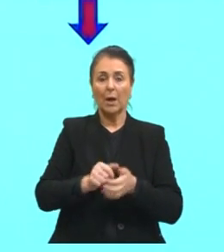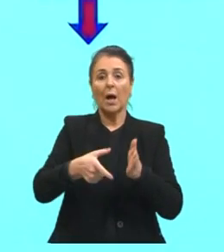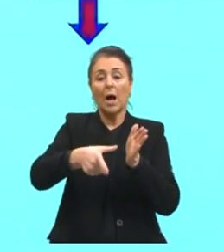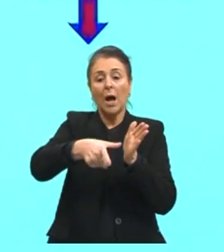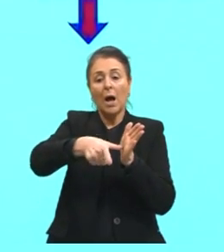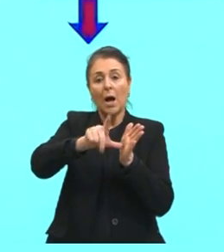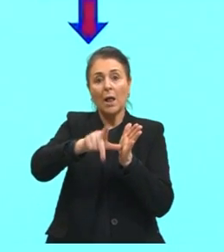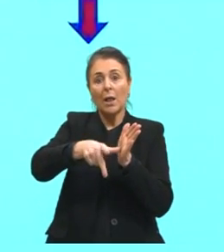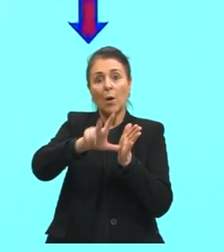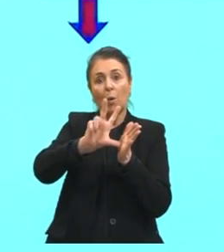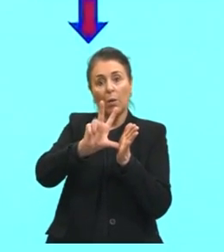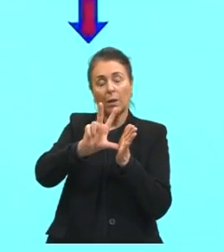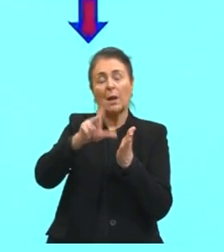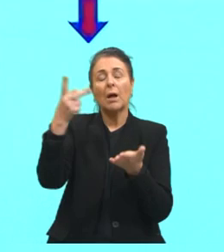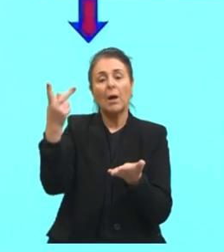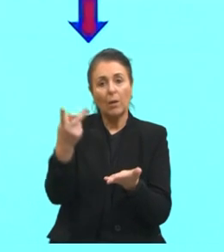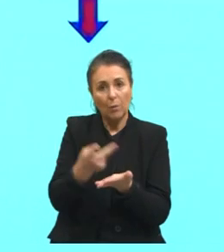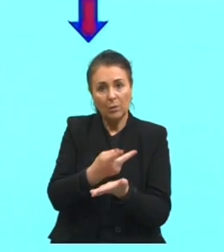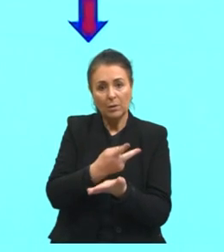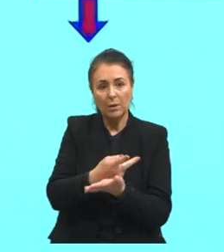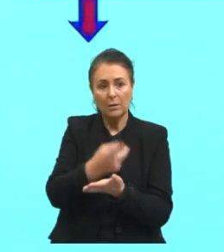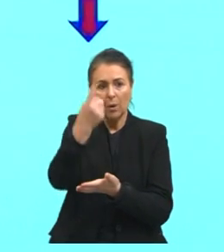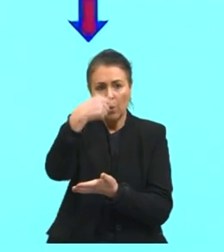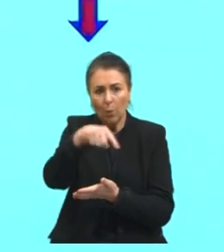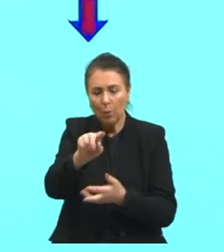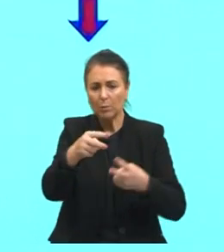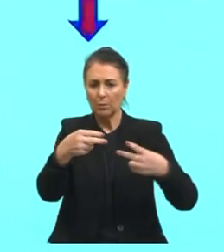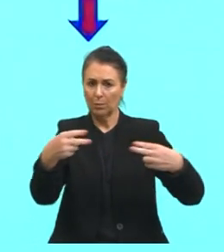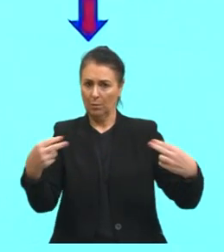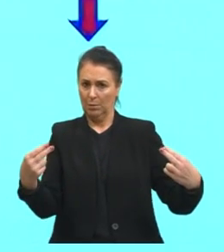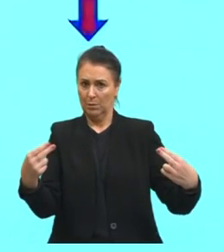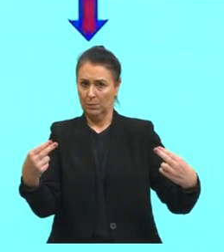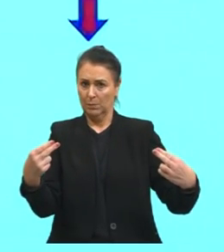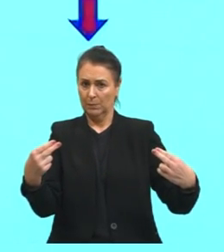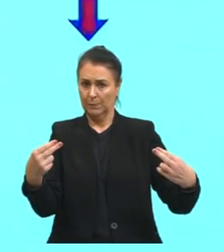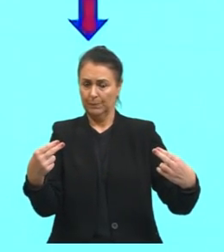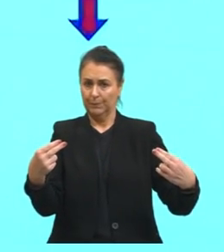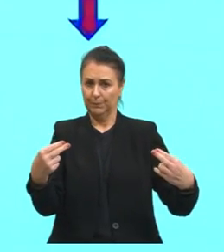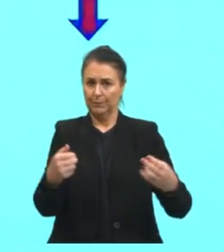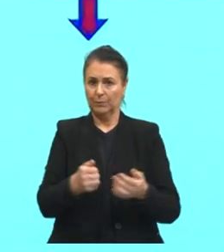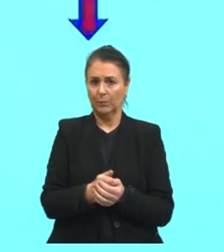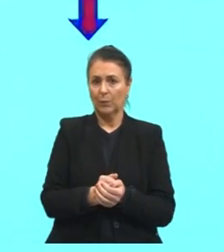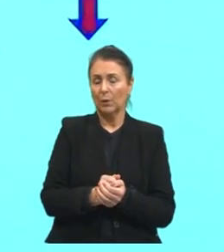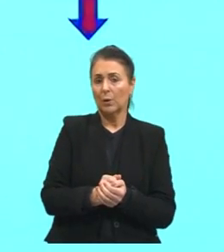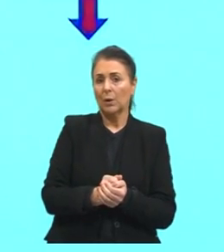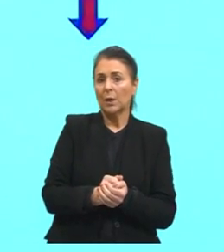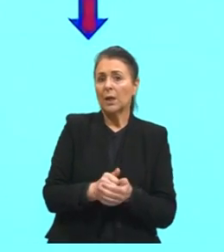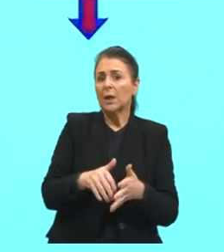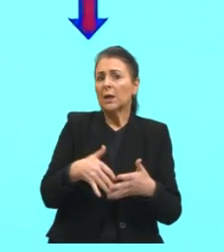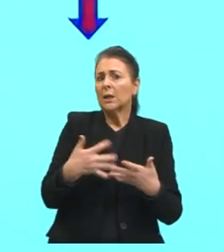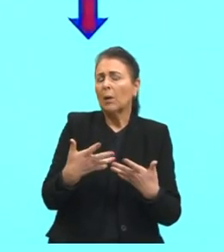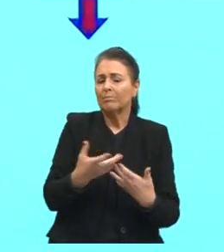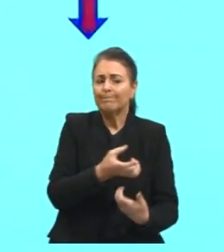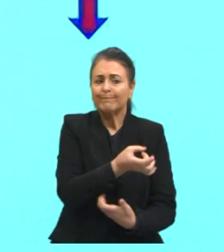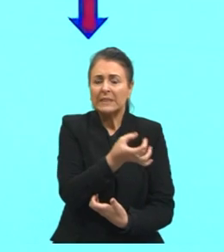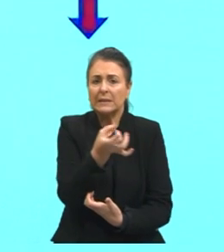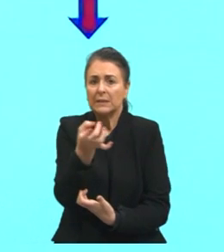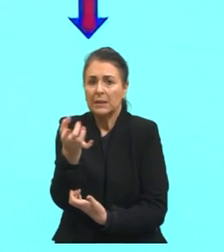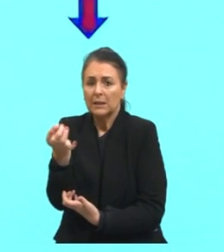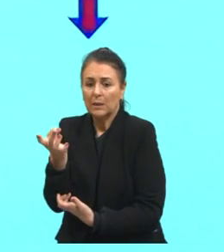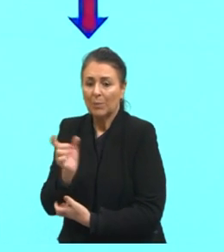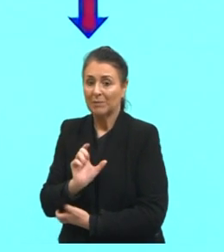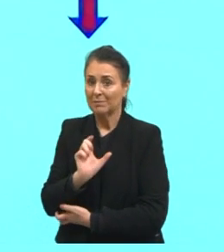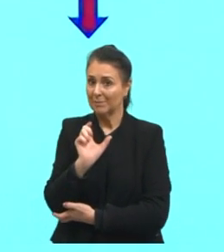Anteontem aconteceu essa outra ação. Então, cada uma dessas